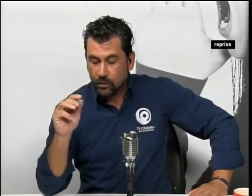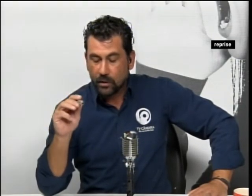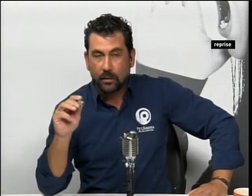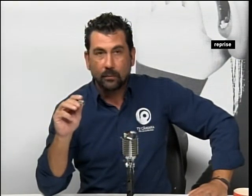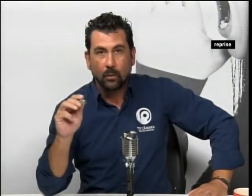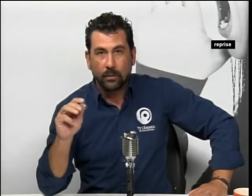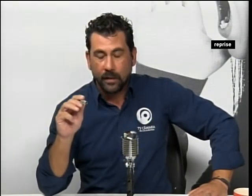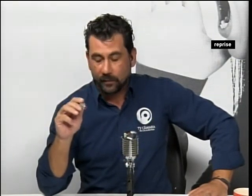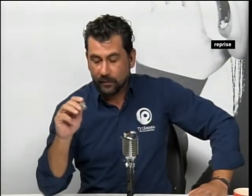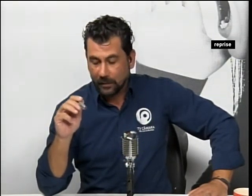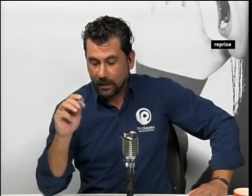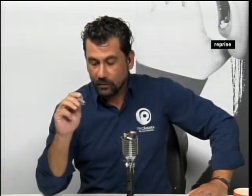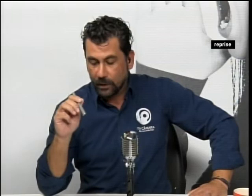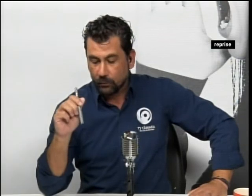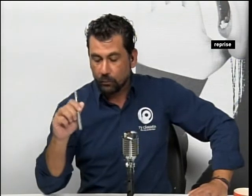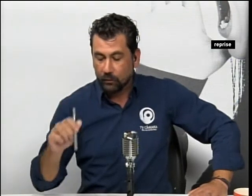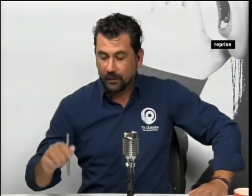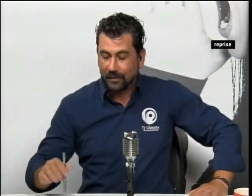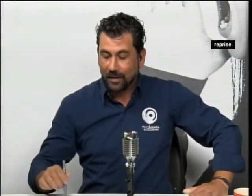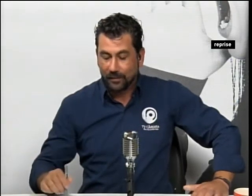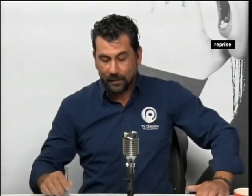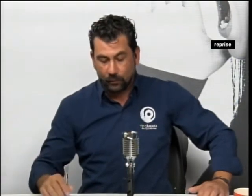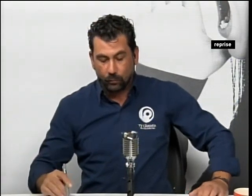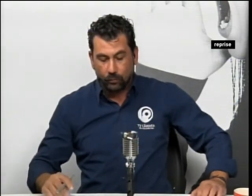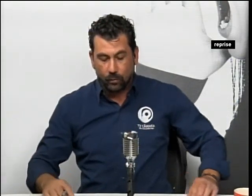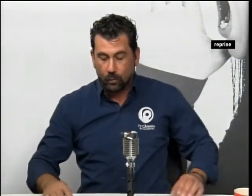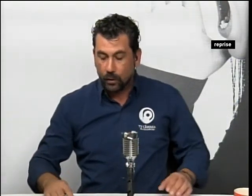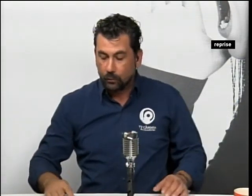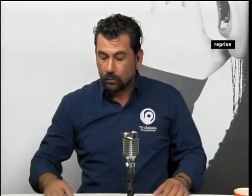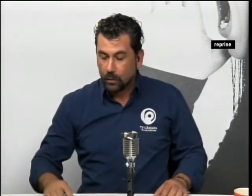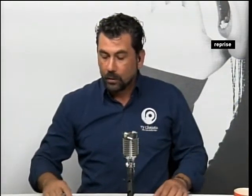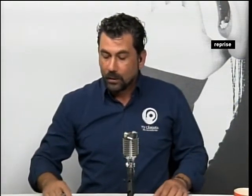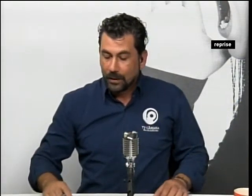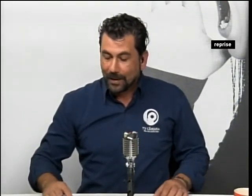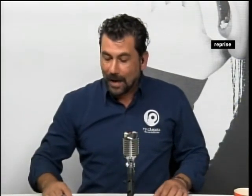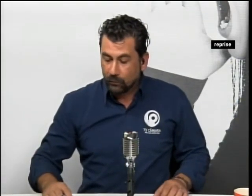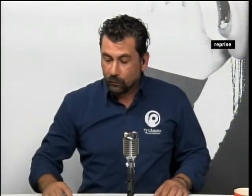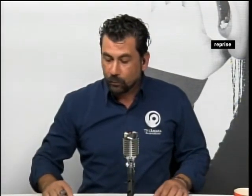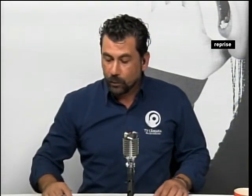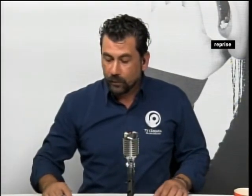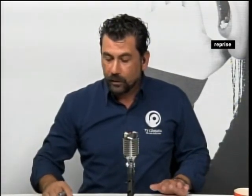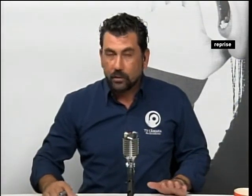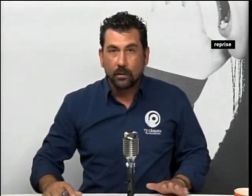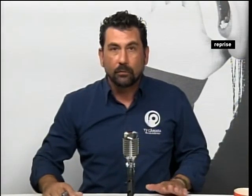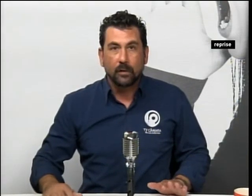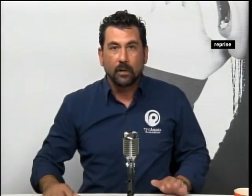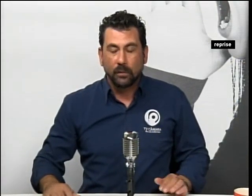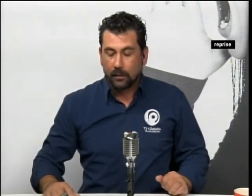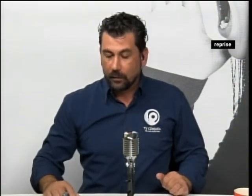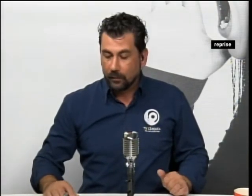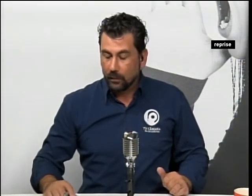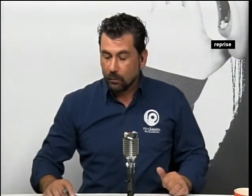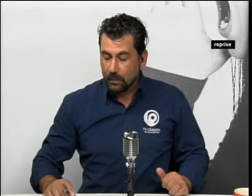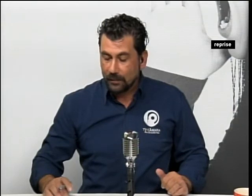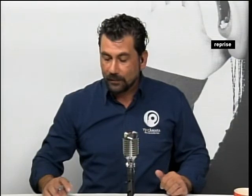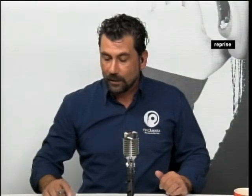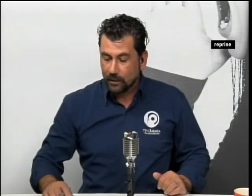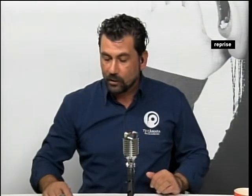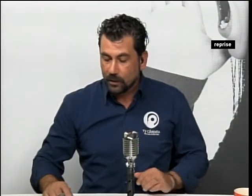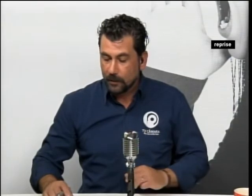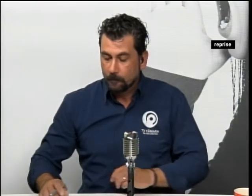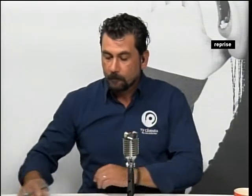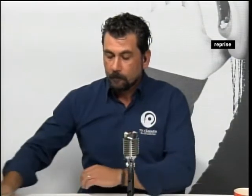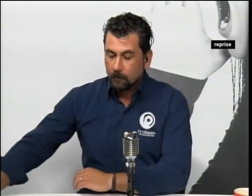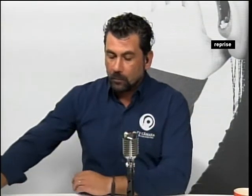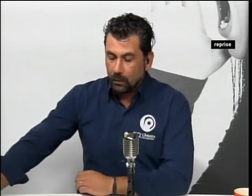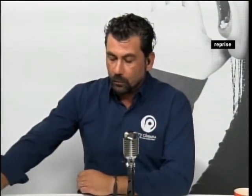resultado desses atendimentos em 608 casos positivos. Então, tem crescido bastante